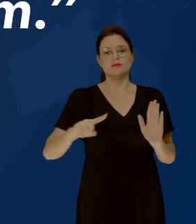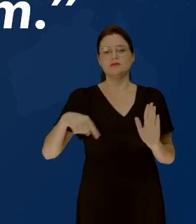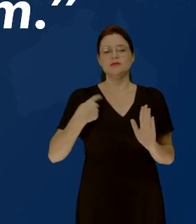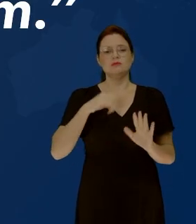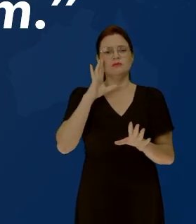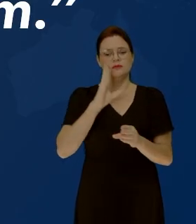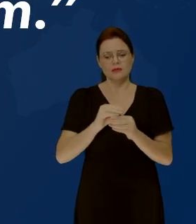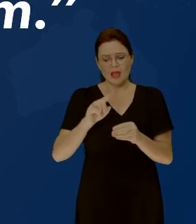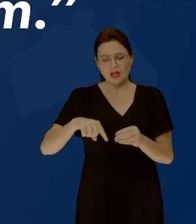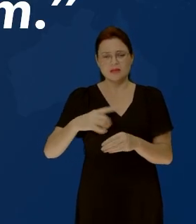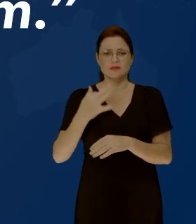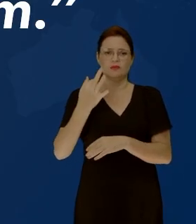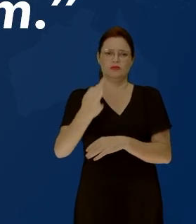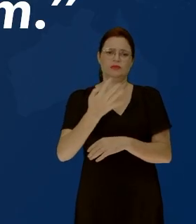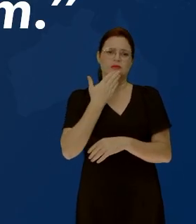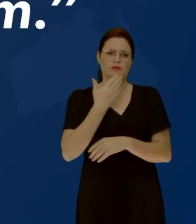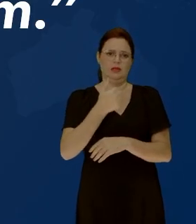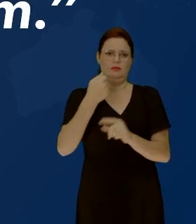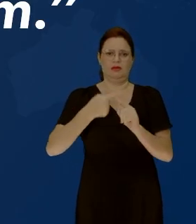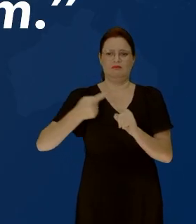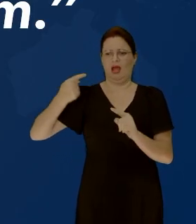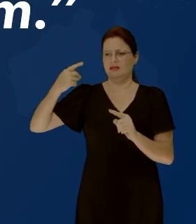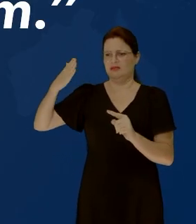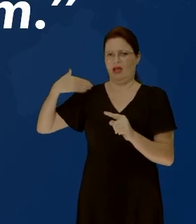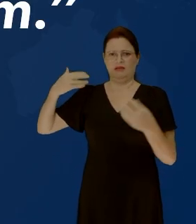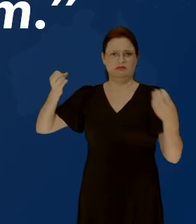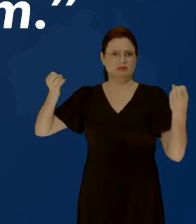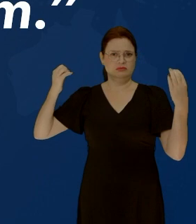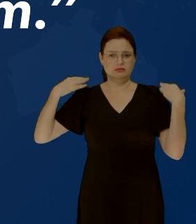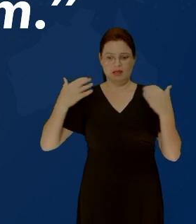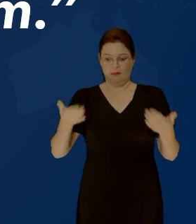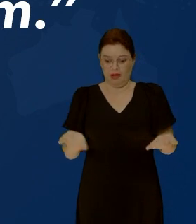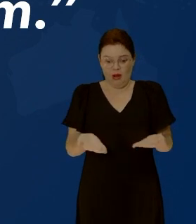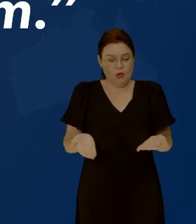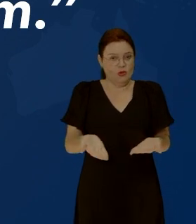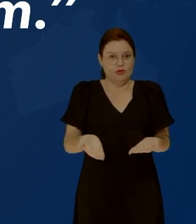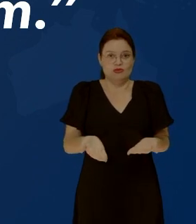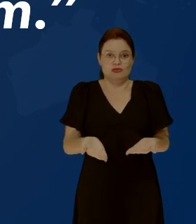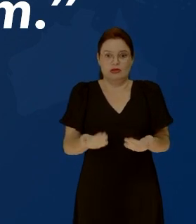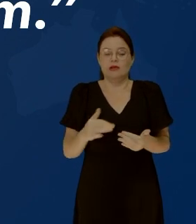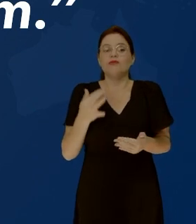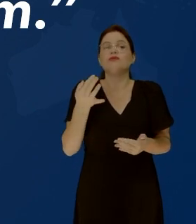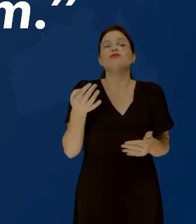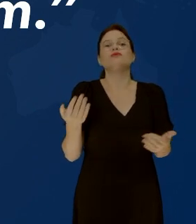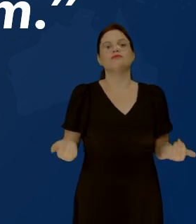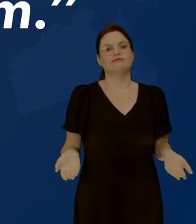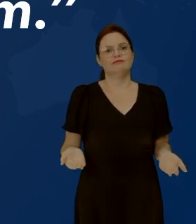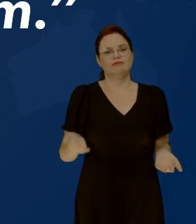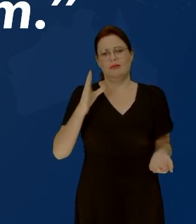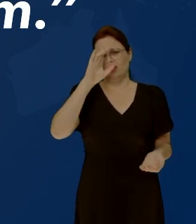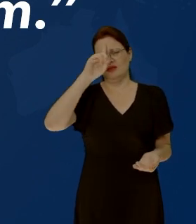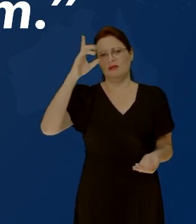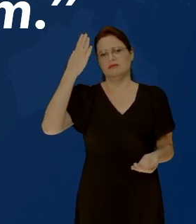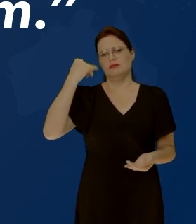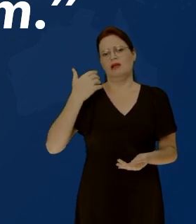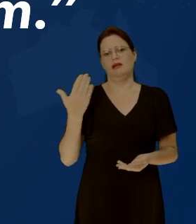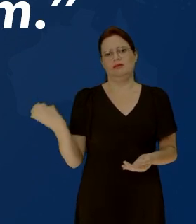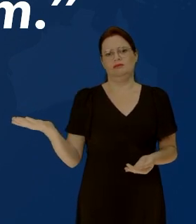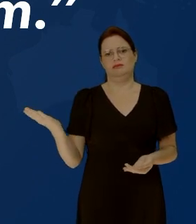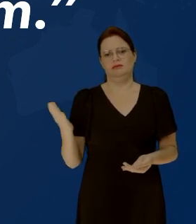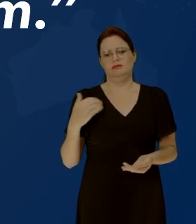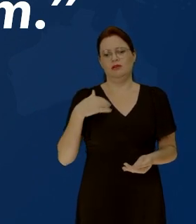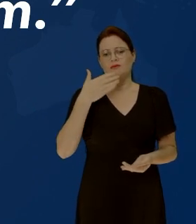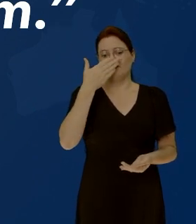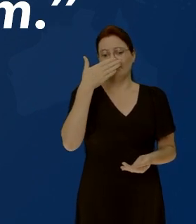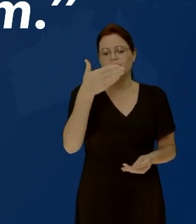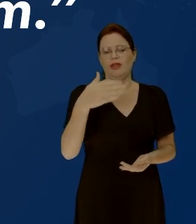futuro. O passado foi embora. O presente é isso aqui. E o futuro está à nossa